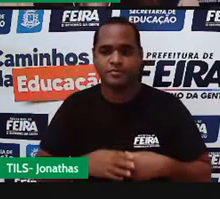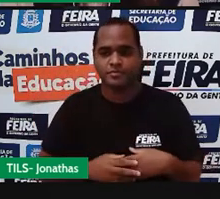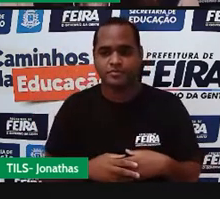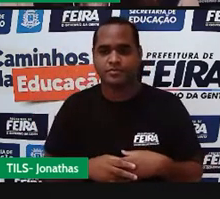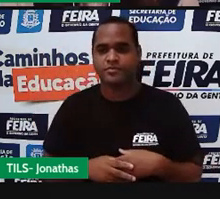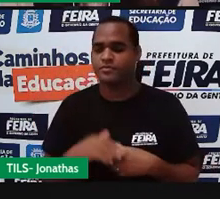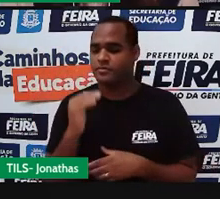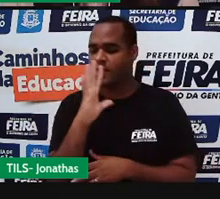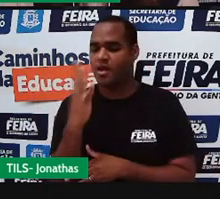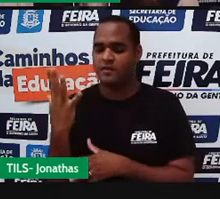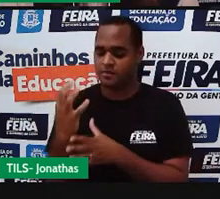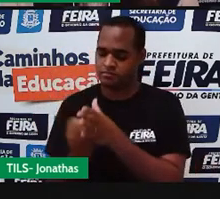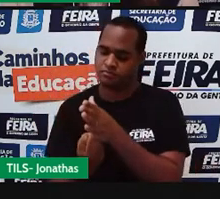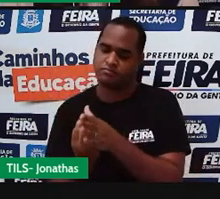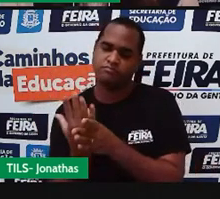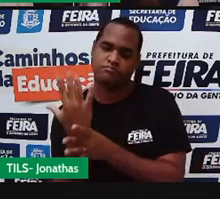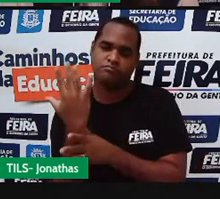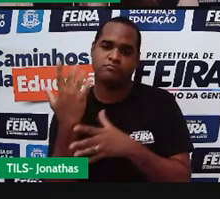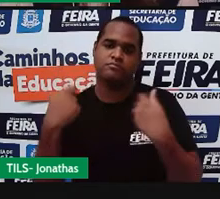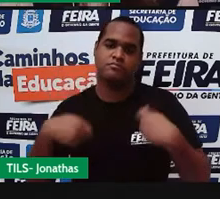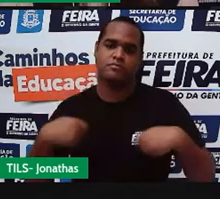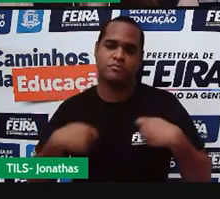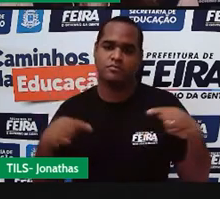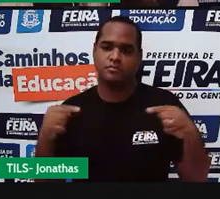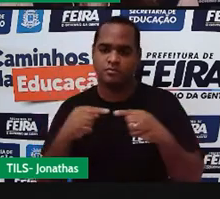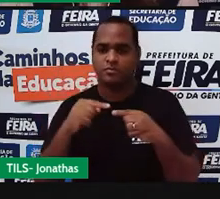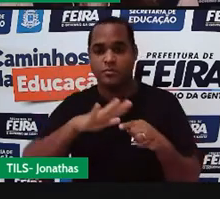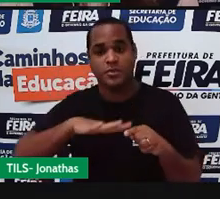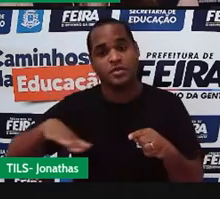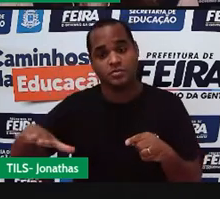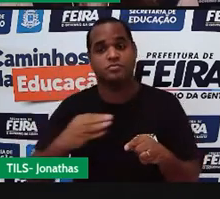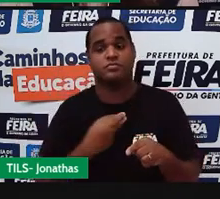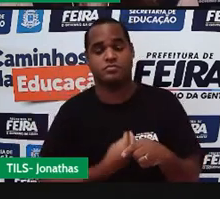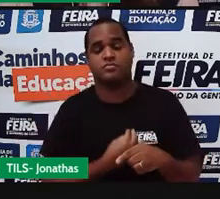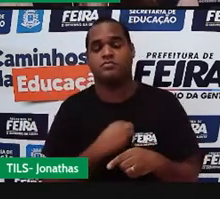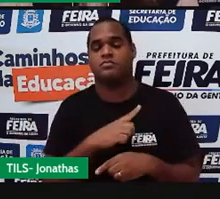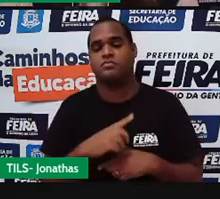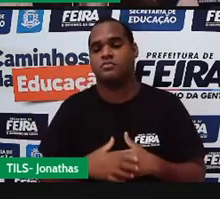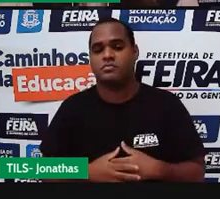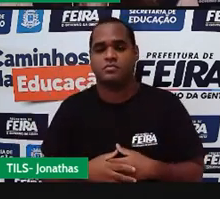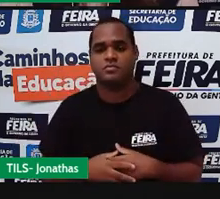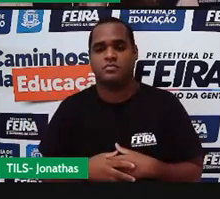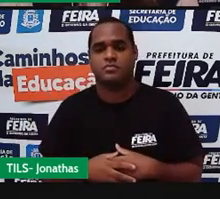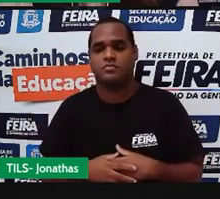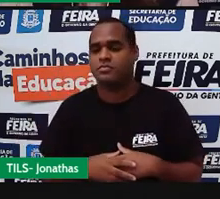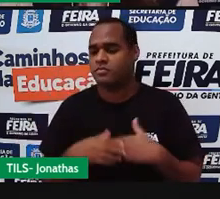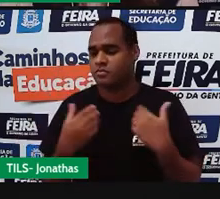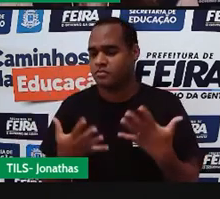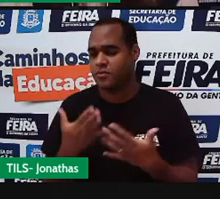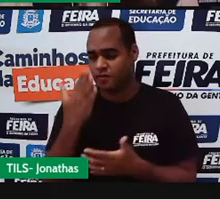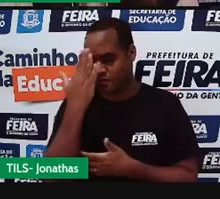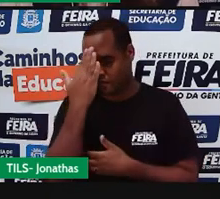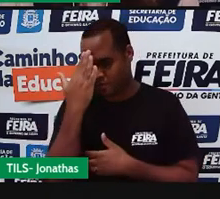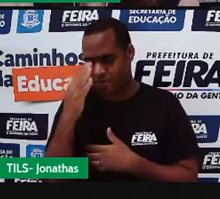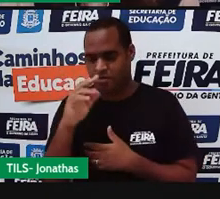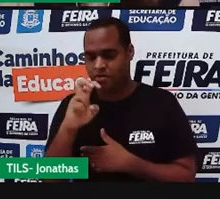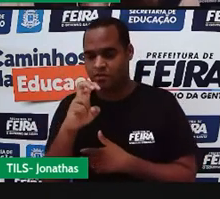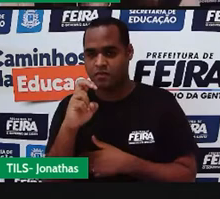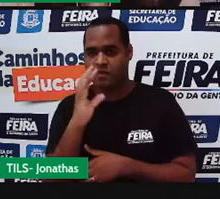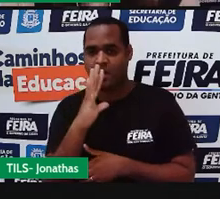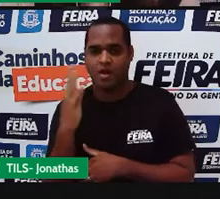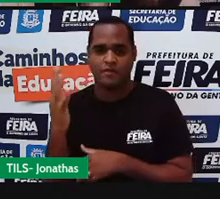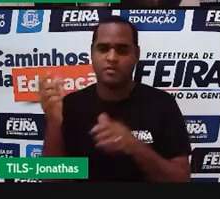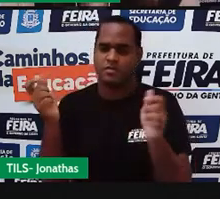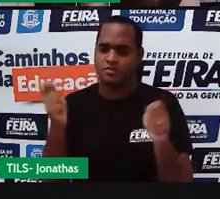me mande uma árvore considerando as características ecológicas da área Olá você sabia que cinco árvores